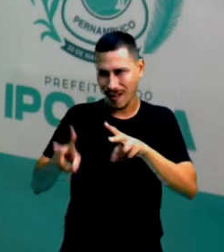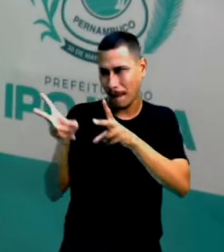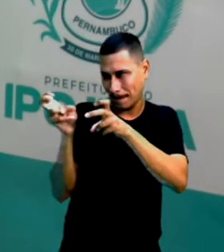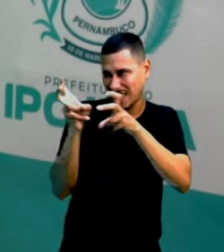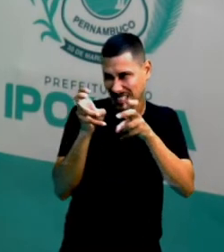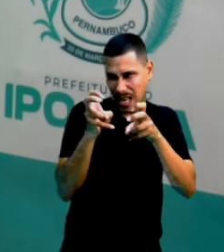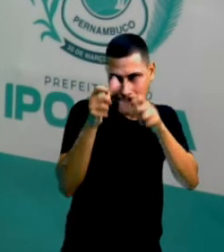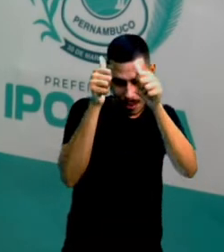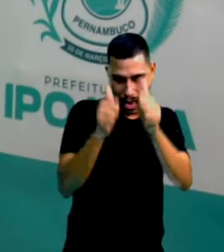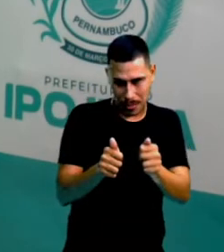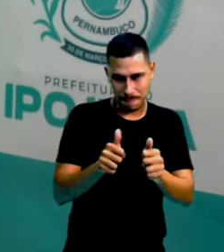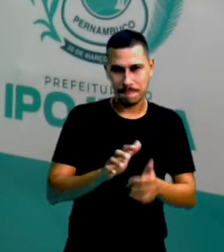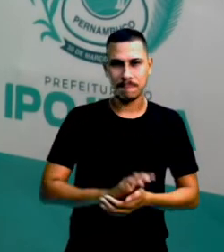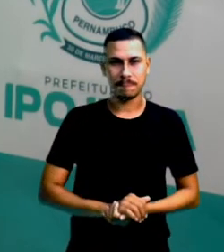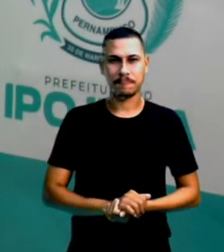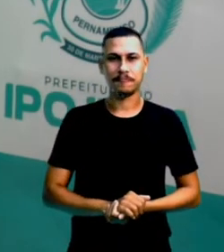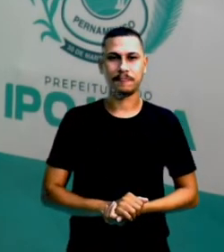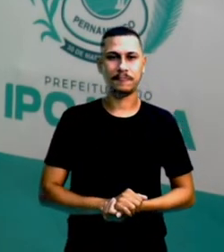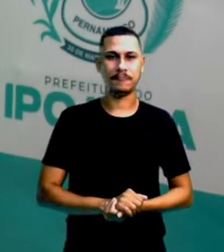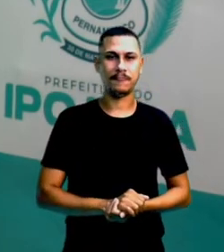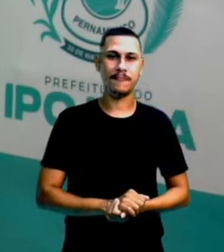das Carrancas?